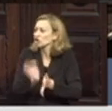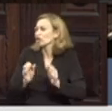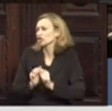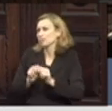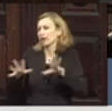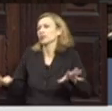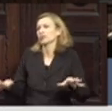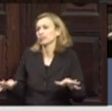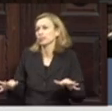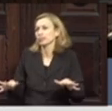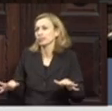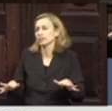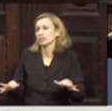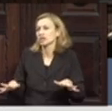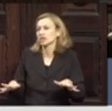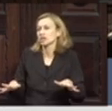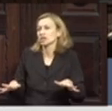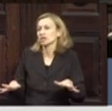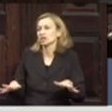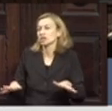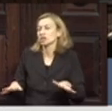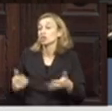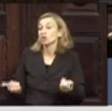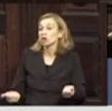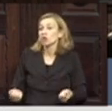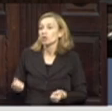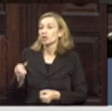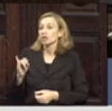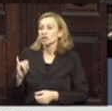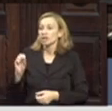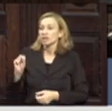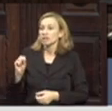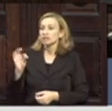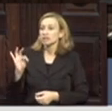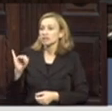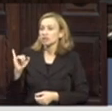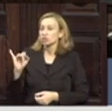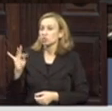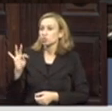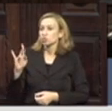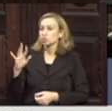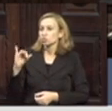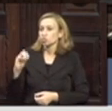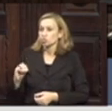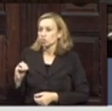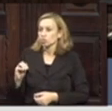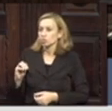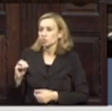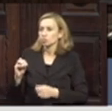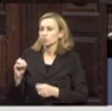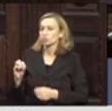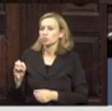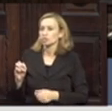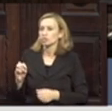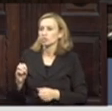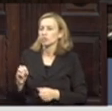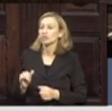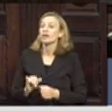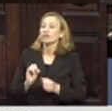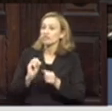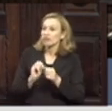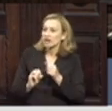chance do Aedes aegypti, que já existe aqui transmitindo dengue, chikungunya e zika, se